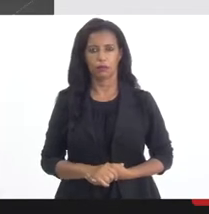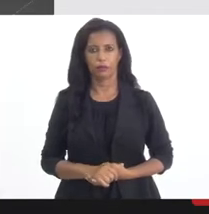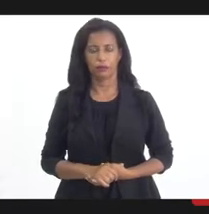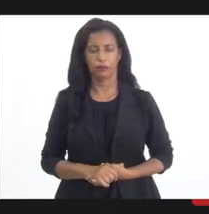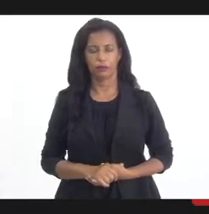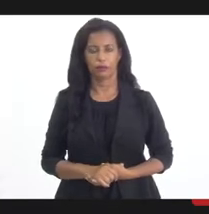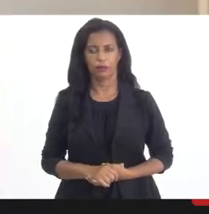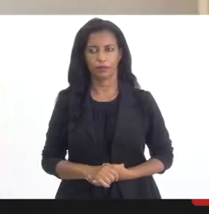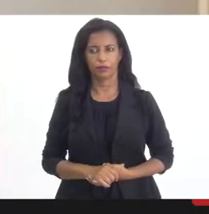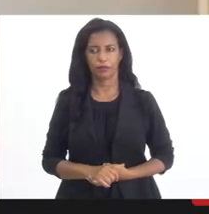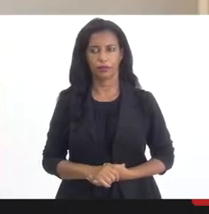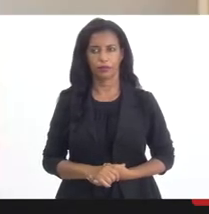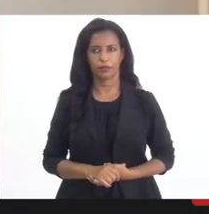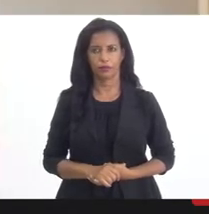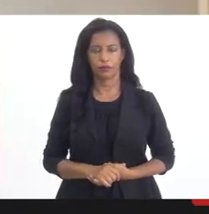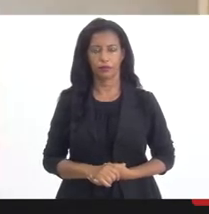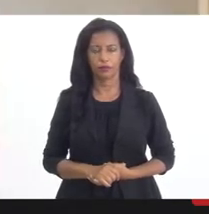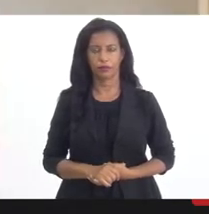Próximo, por favor.